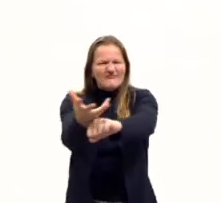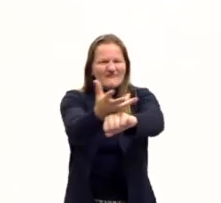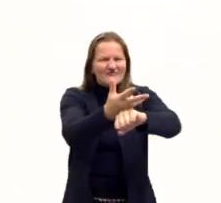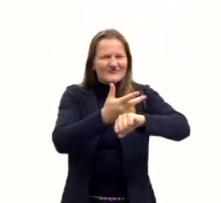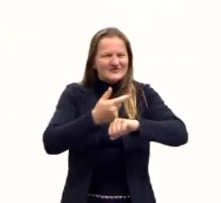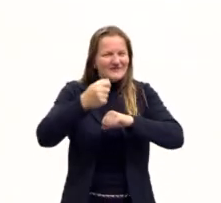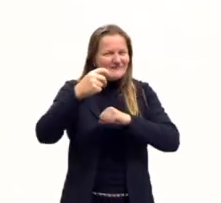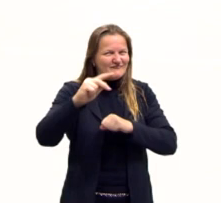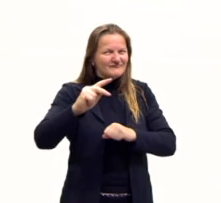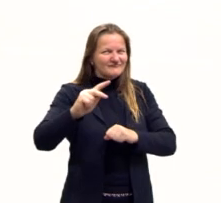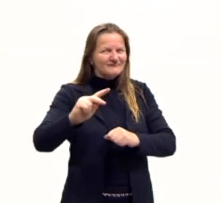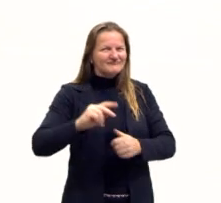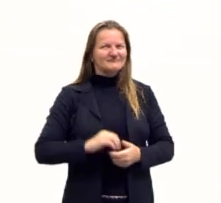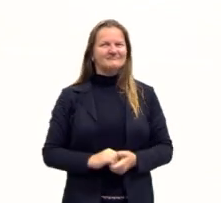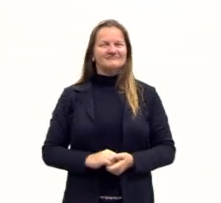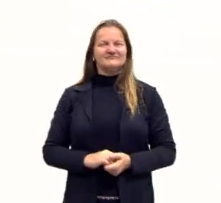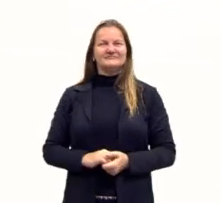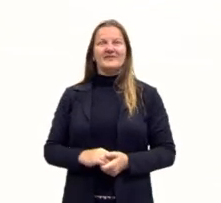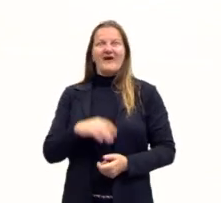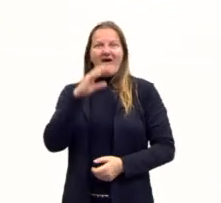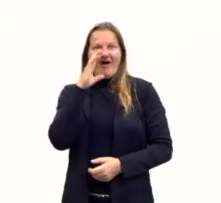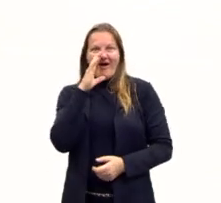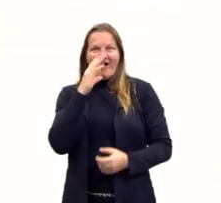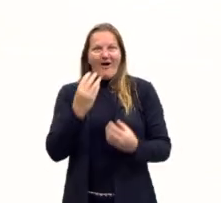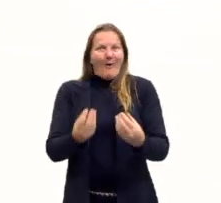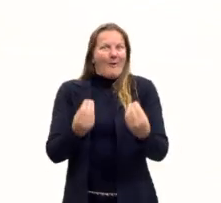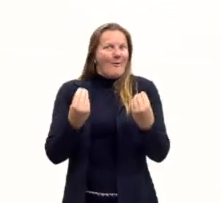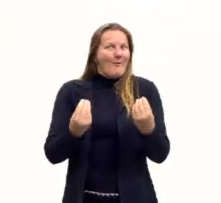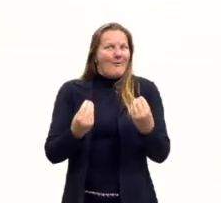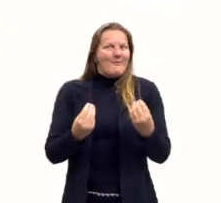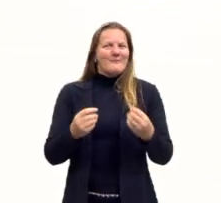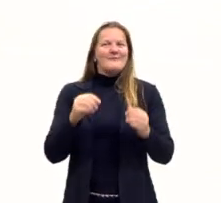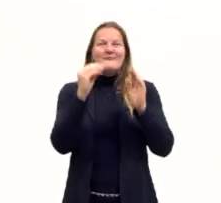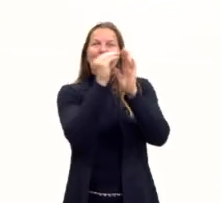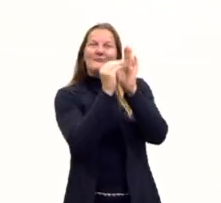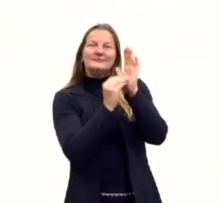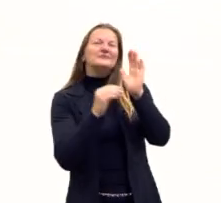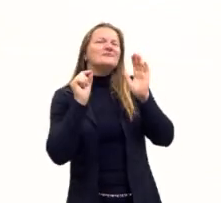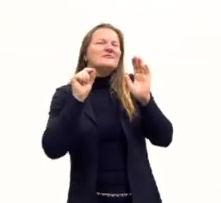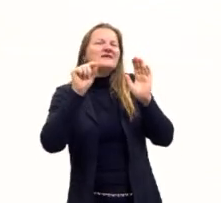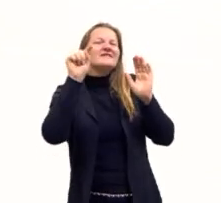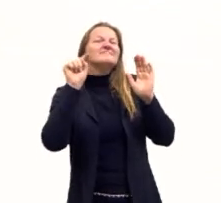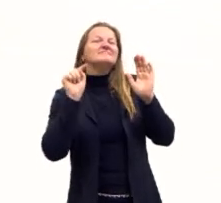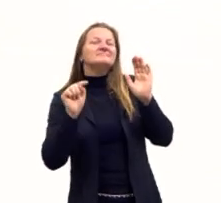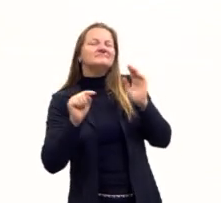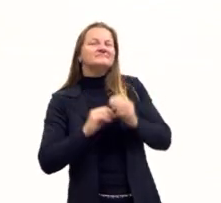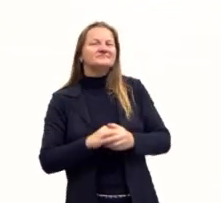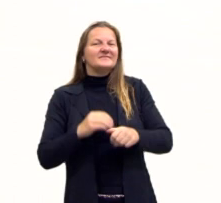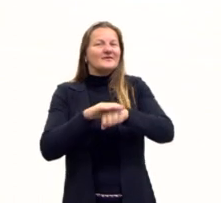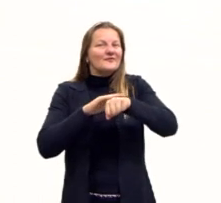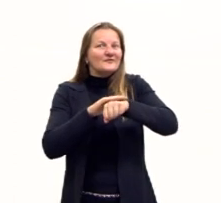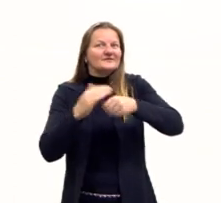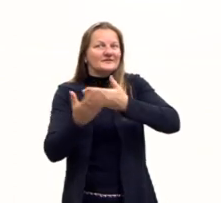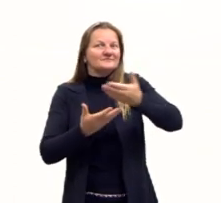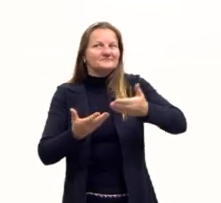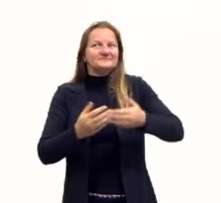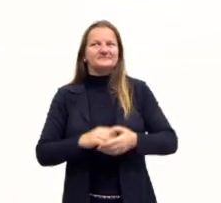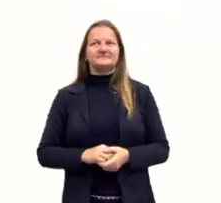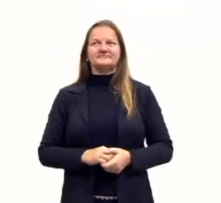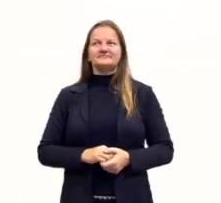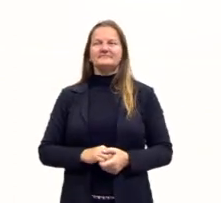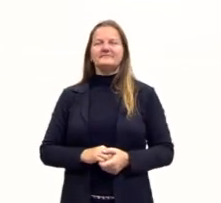convencer na Poxa vida que será que eu vou falar nessa aula né sobre o que será que a gente vai conversar